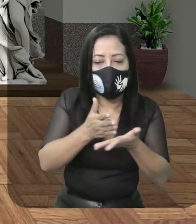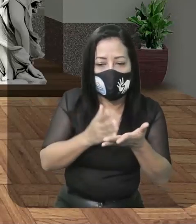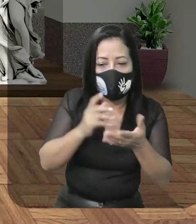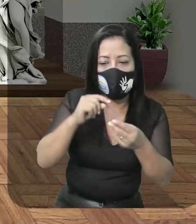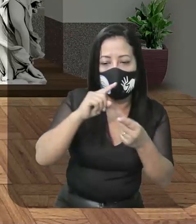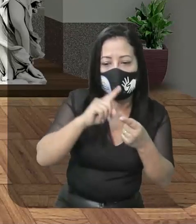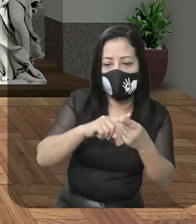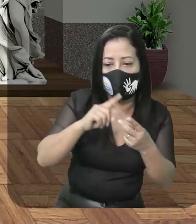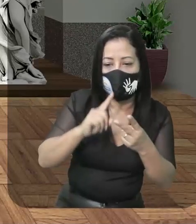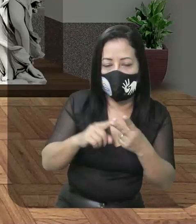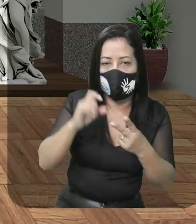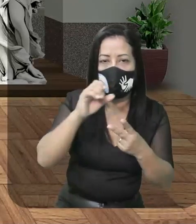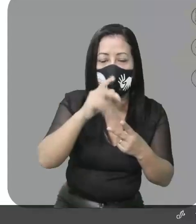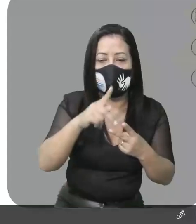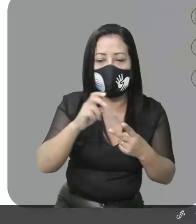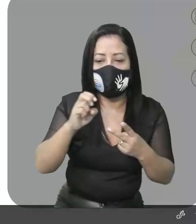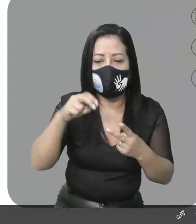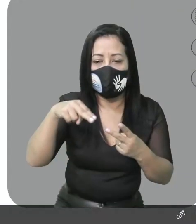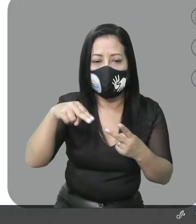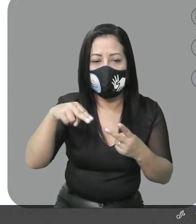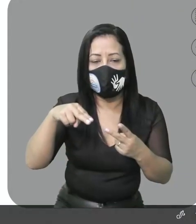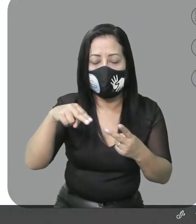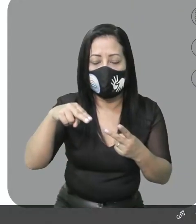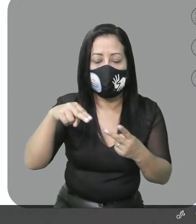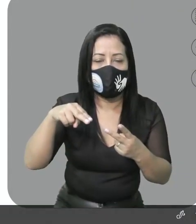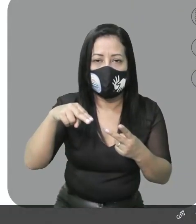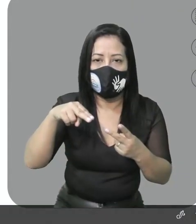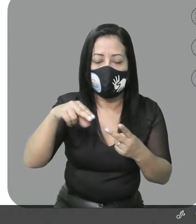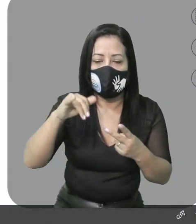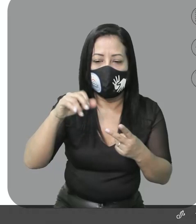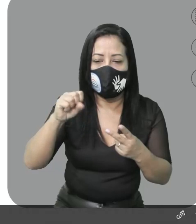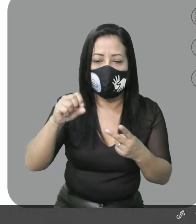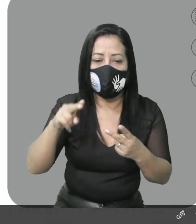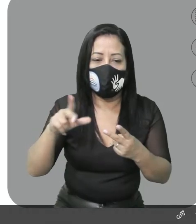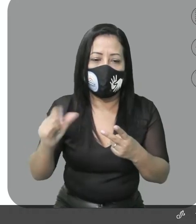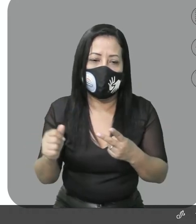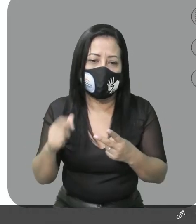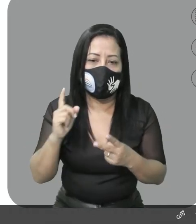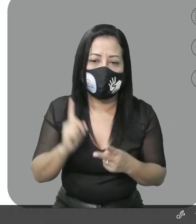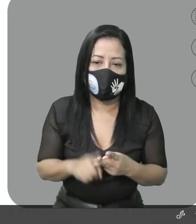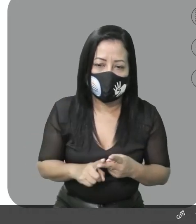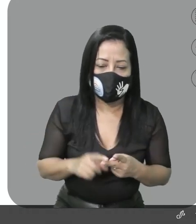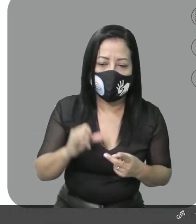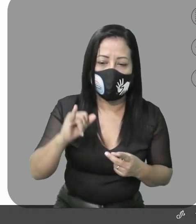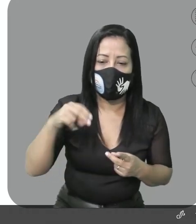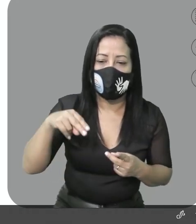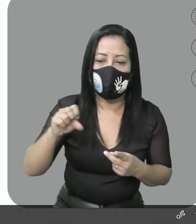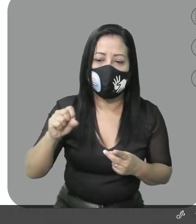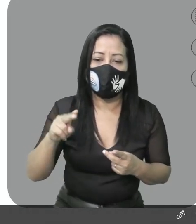insular. Vamos para a primeira questão? A primeira questão, ela fala o seguinte.